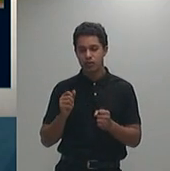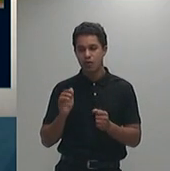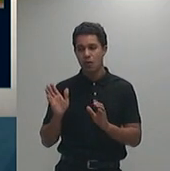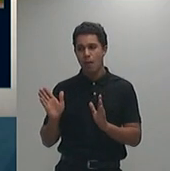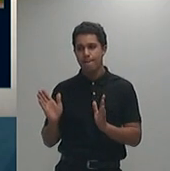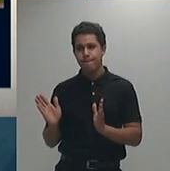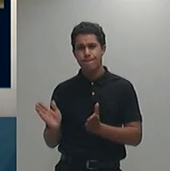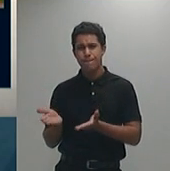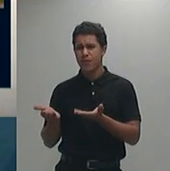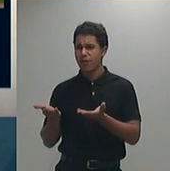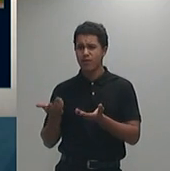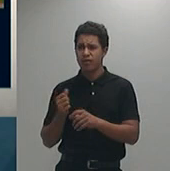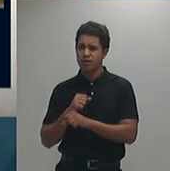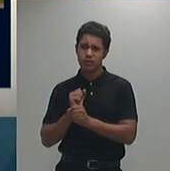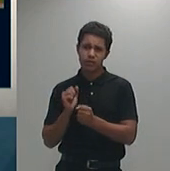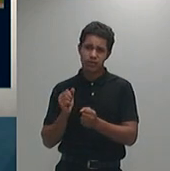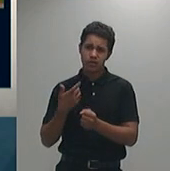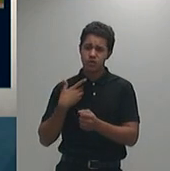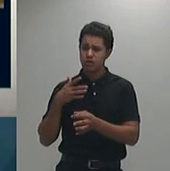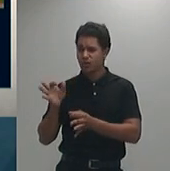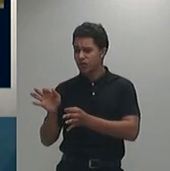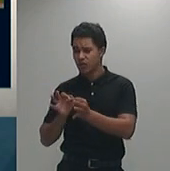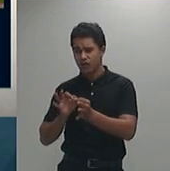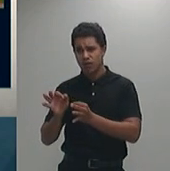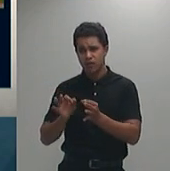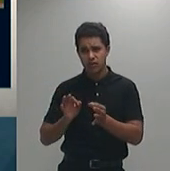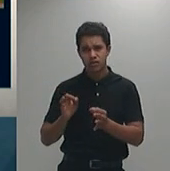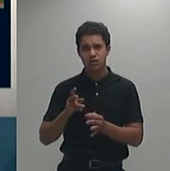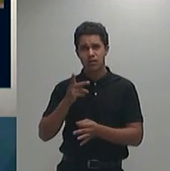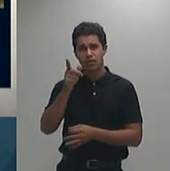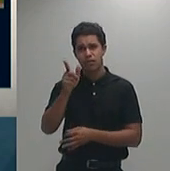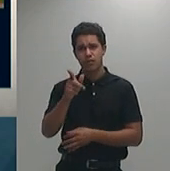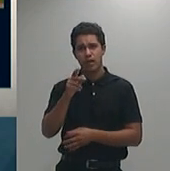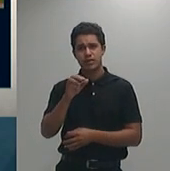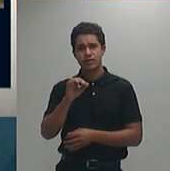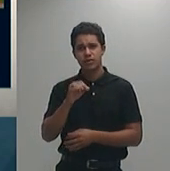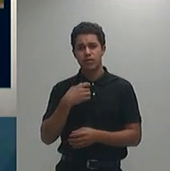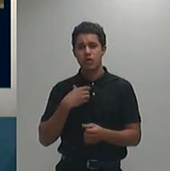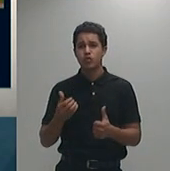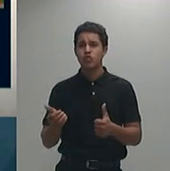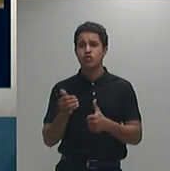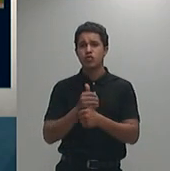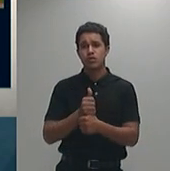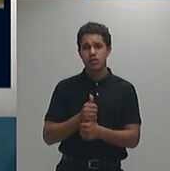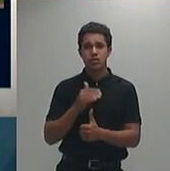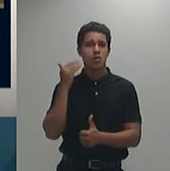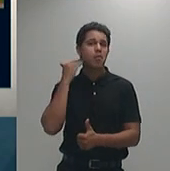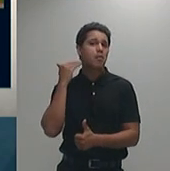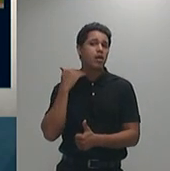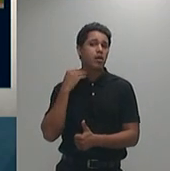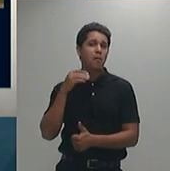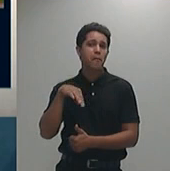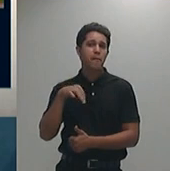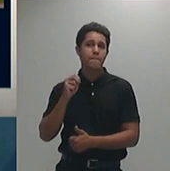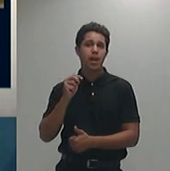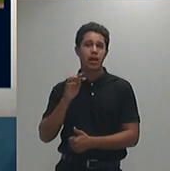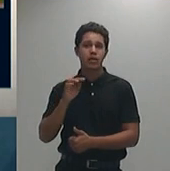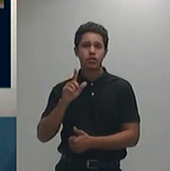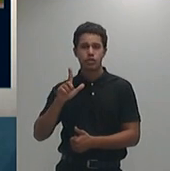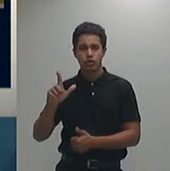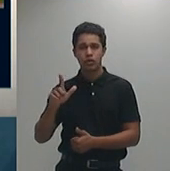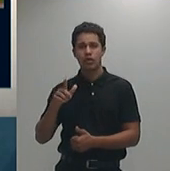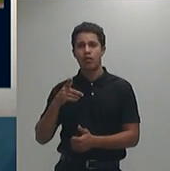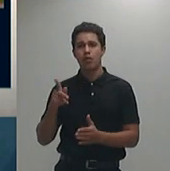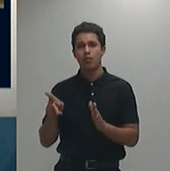qualquer espécie de correção do polo passivo substituindo o Banco Mercantil pelo legitimado